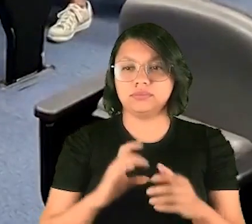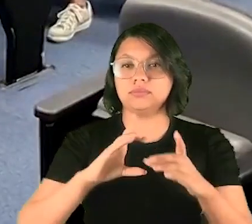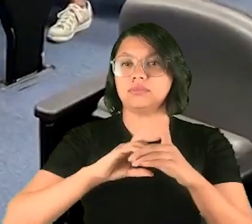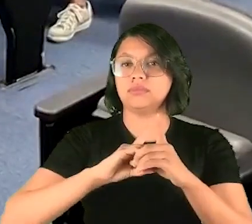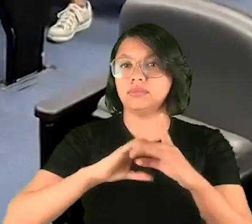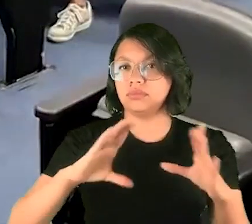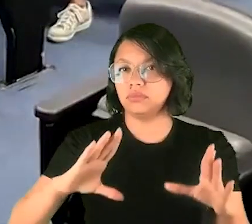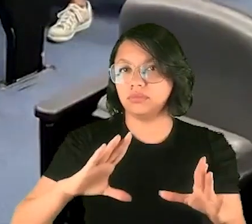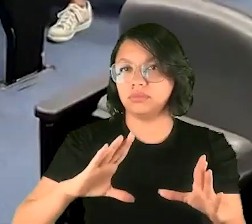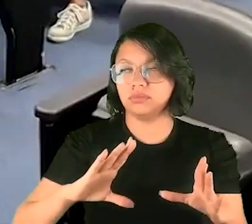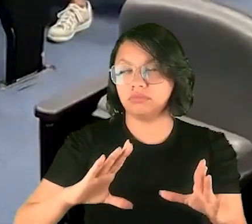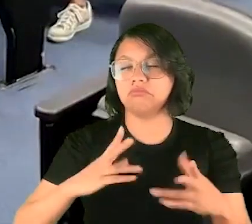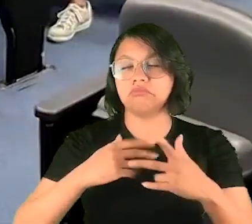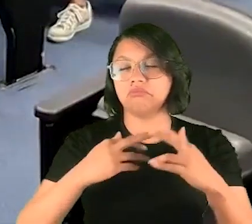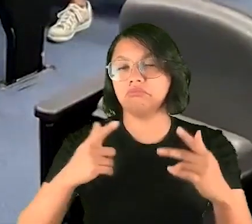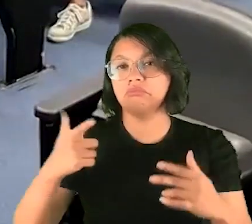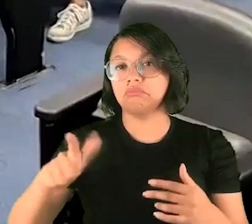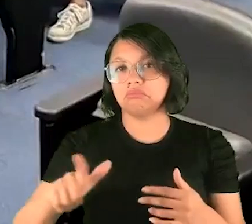individualidade, liberdade,